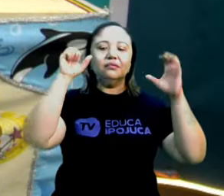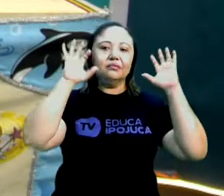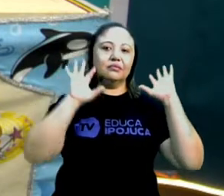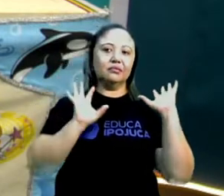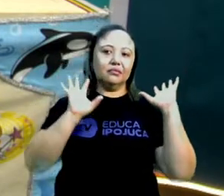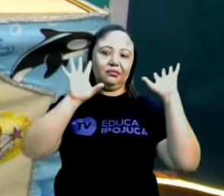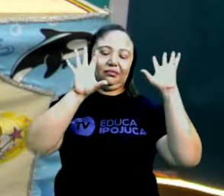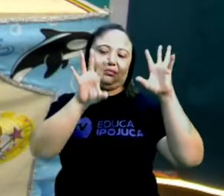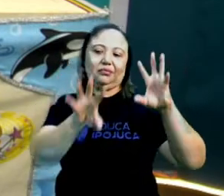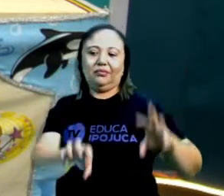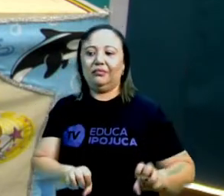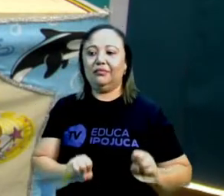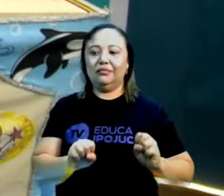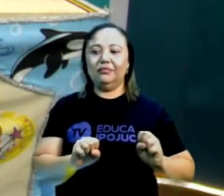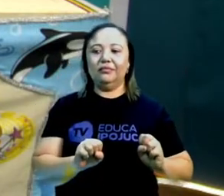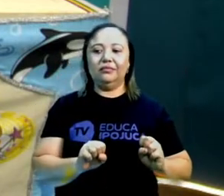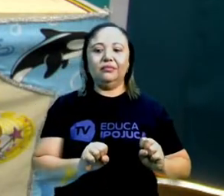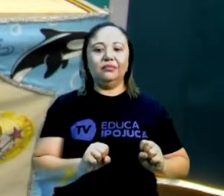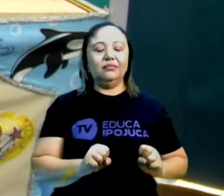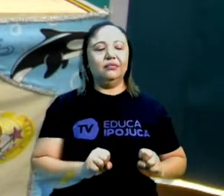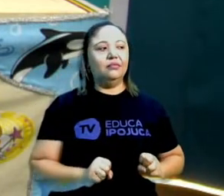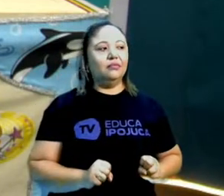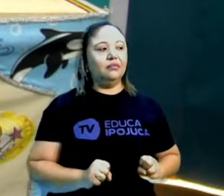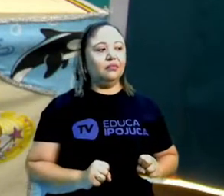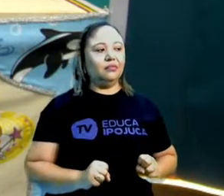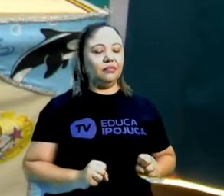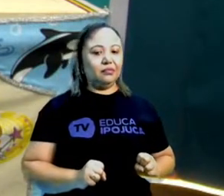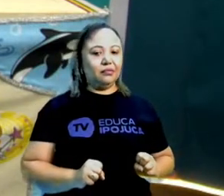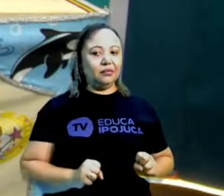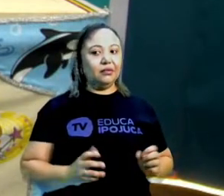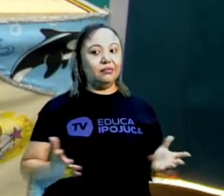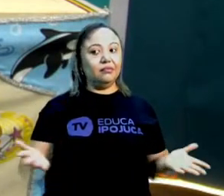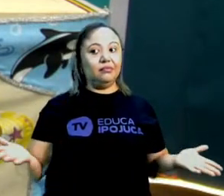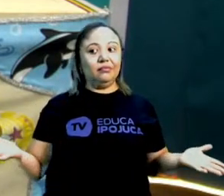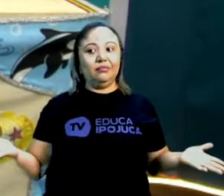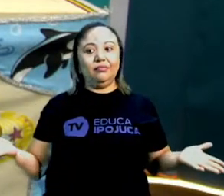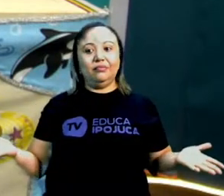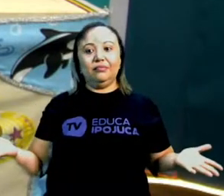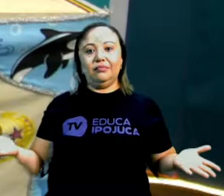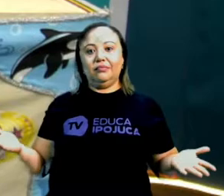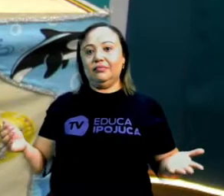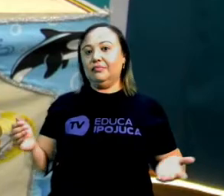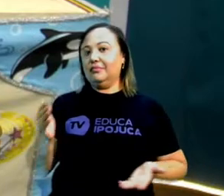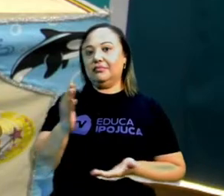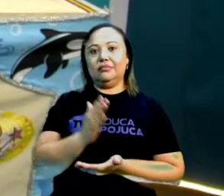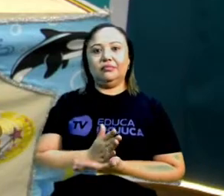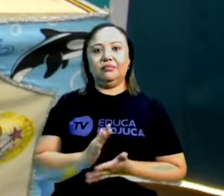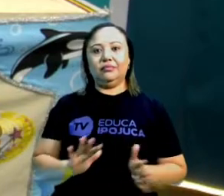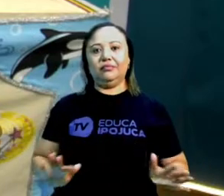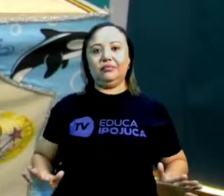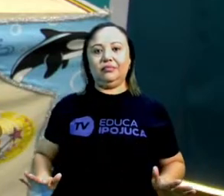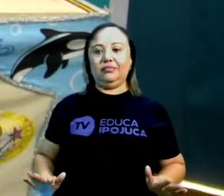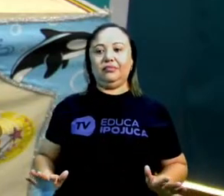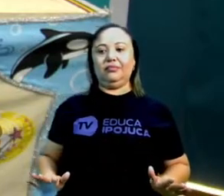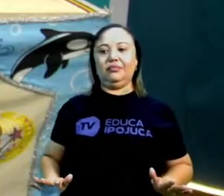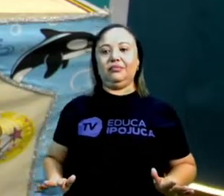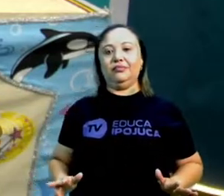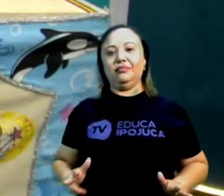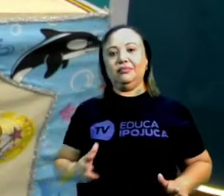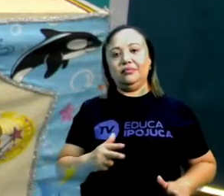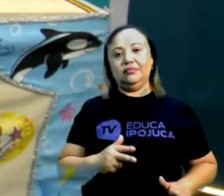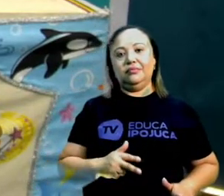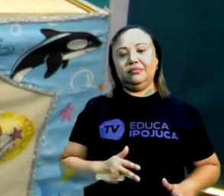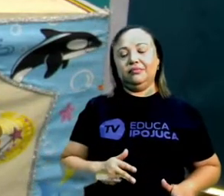Engoliu Jonas. Jonas, o peixe. E agora? Será que acabou-se pra Jonas? Acabou a história